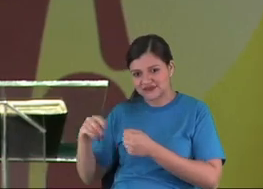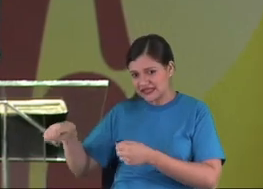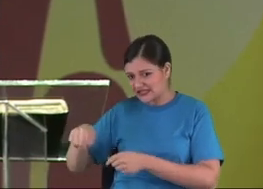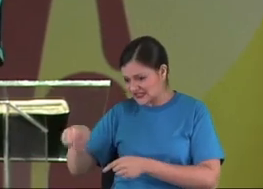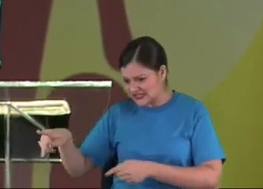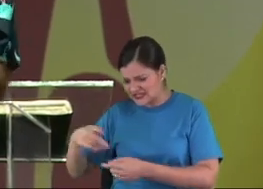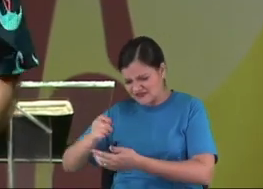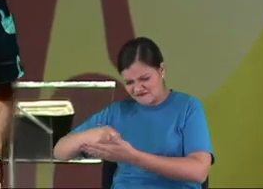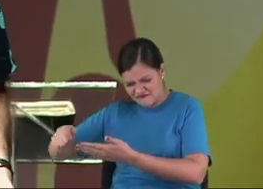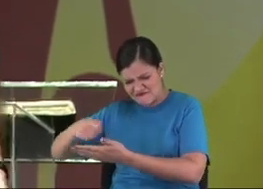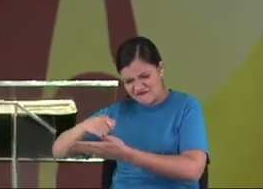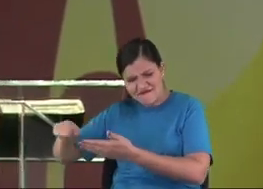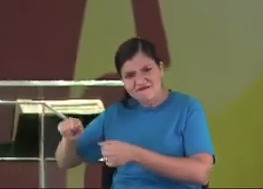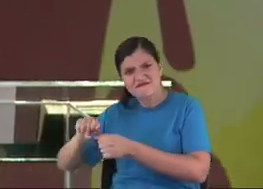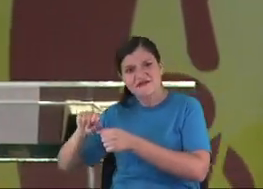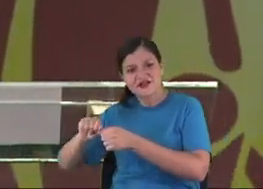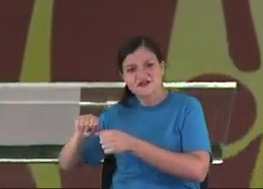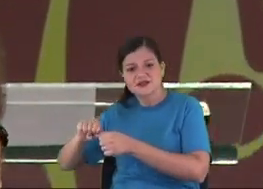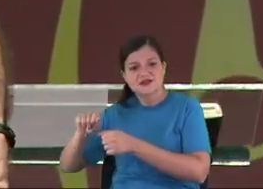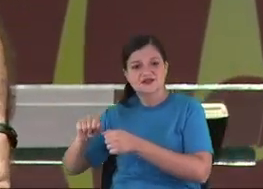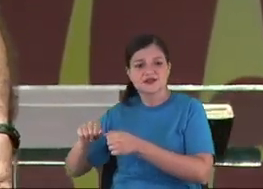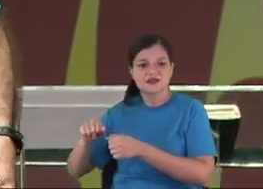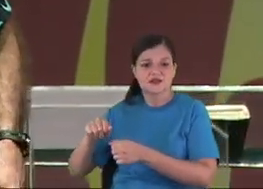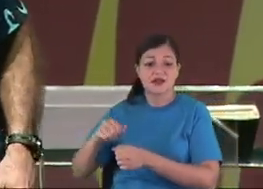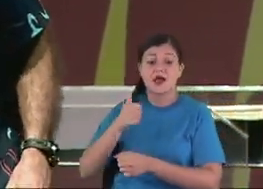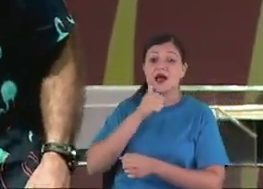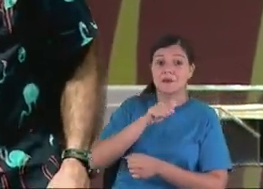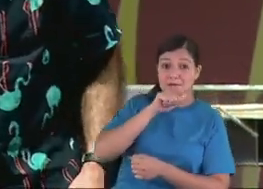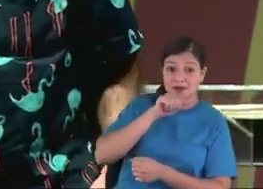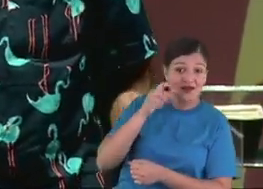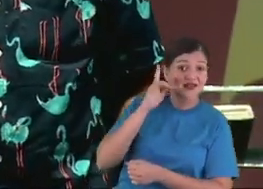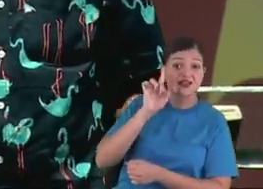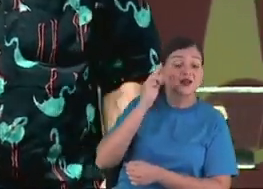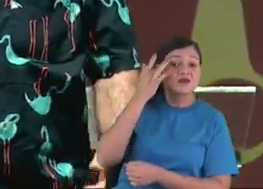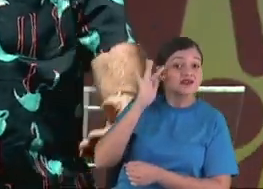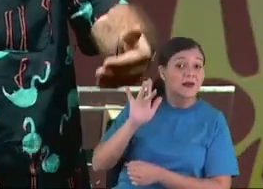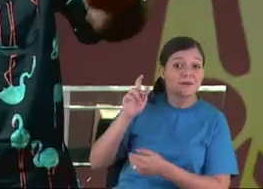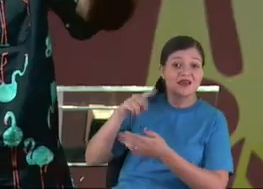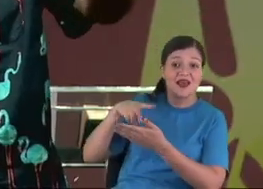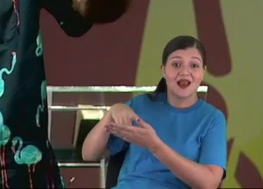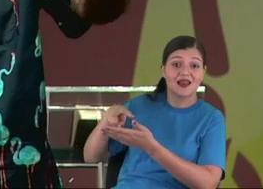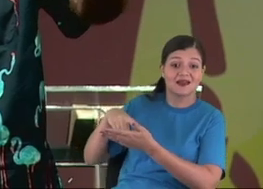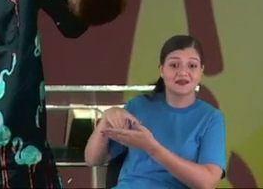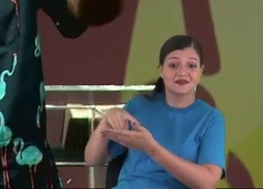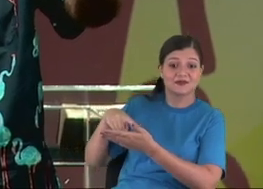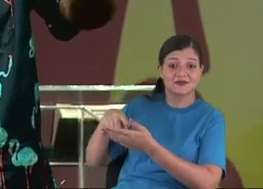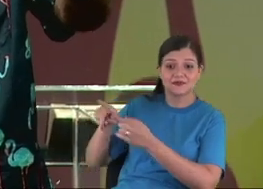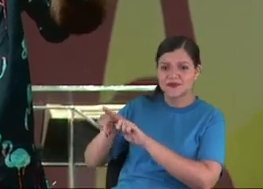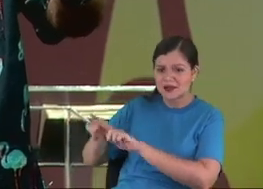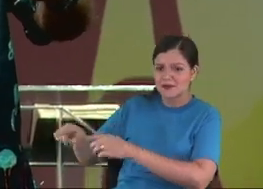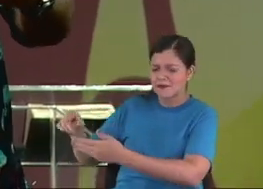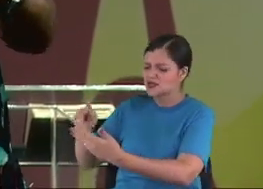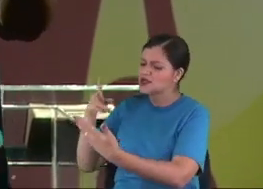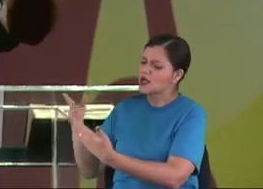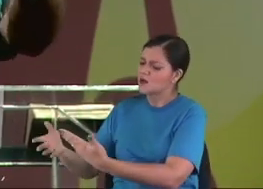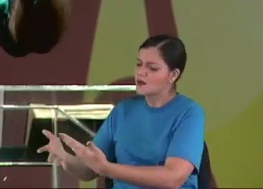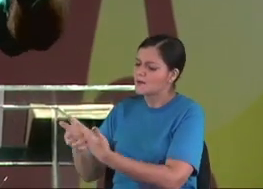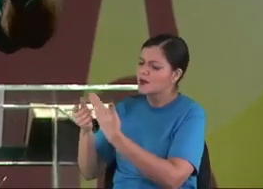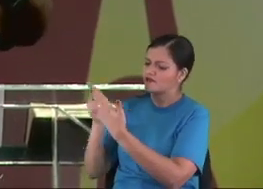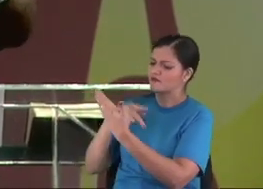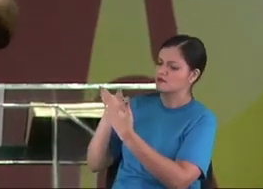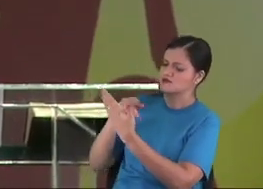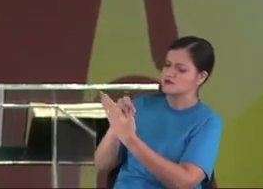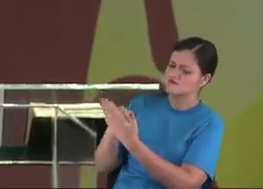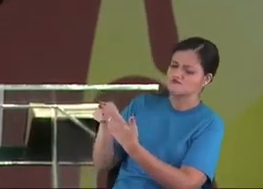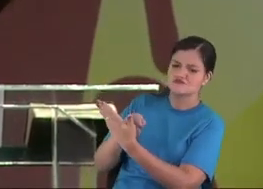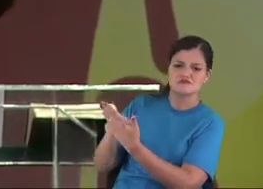faziam, escreviam lá o resumo. Ela não sabia nem ler. E ela pegava aquela redação, marcava